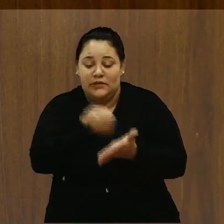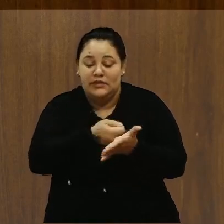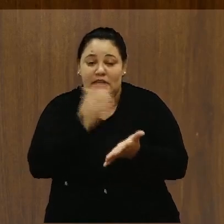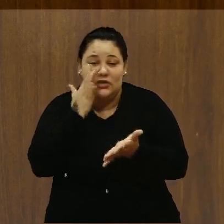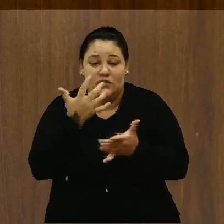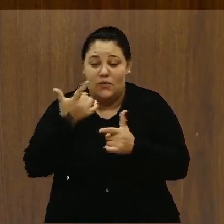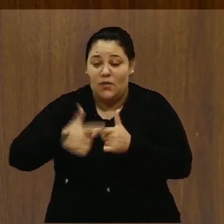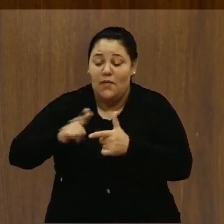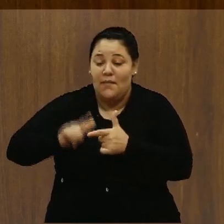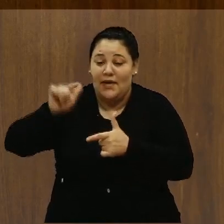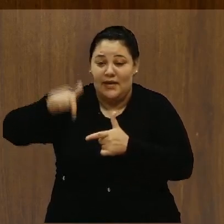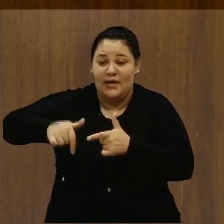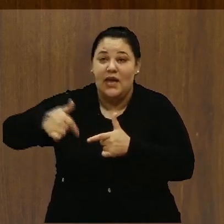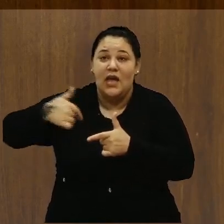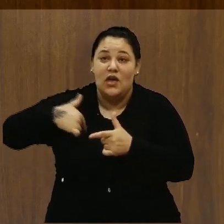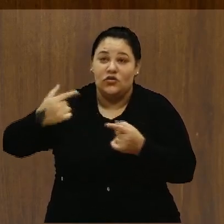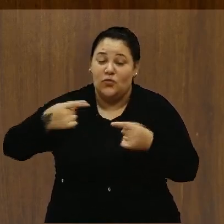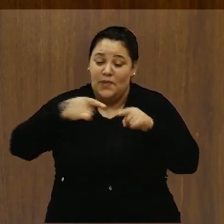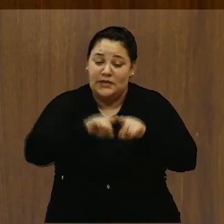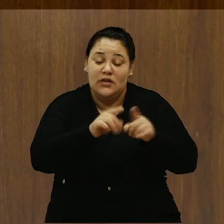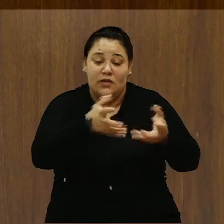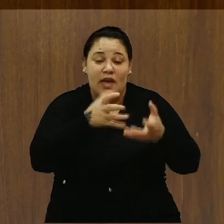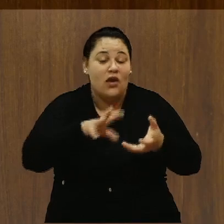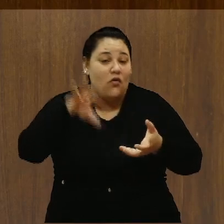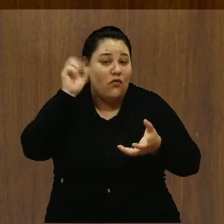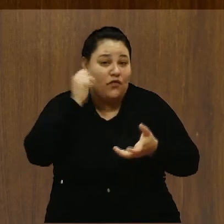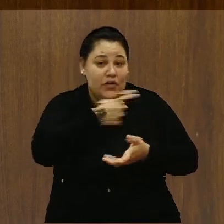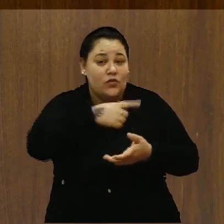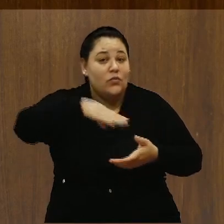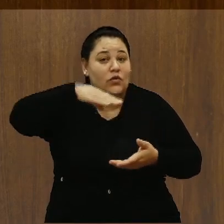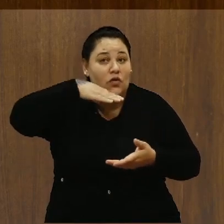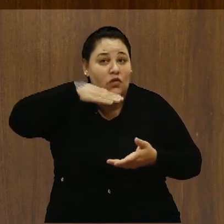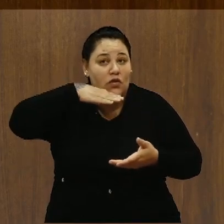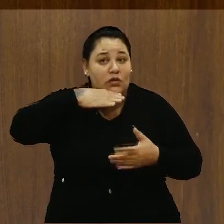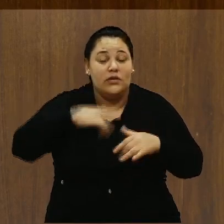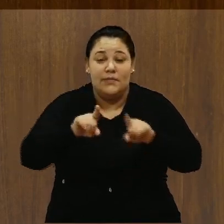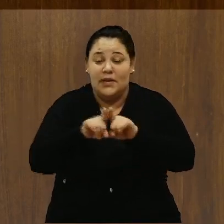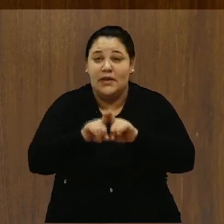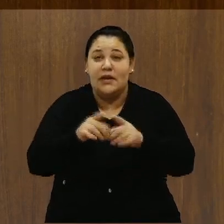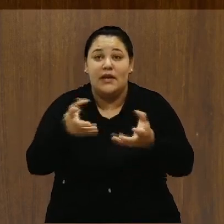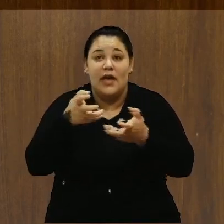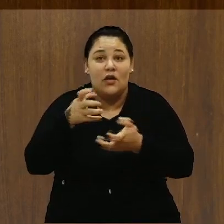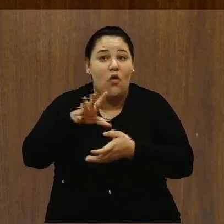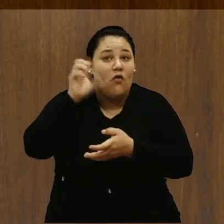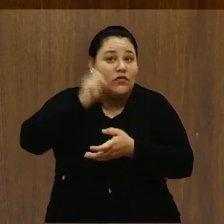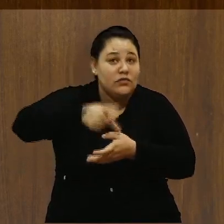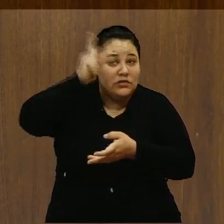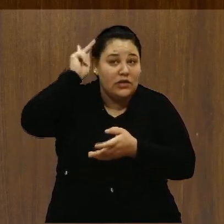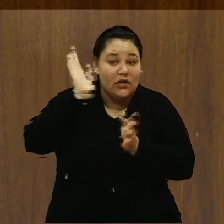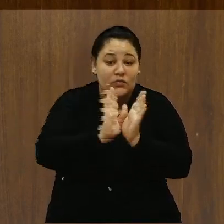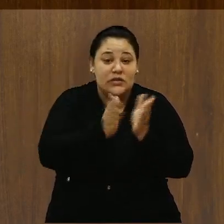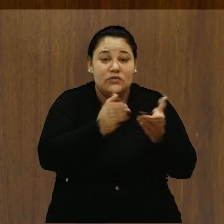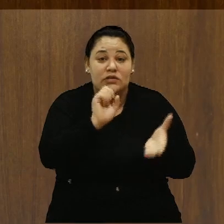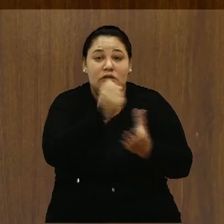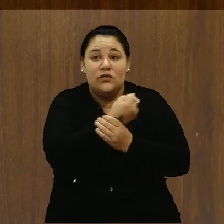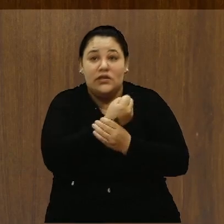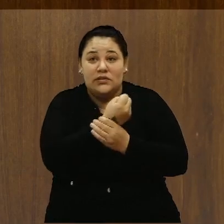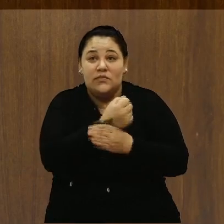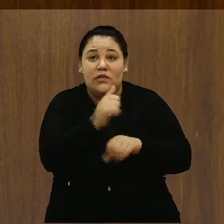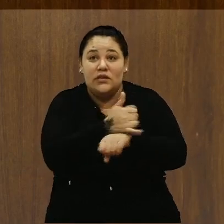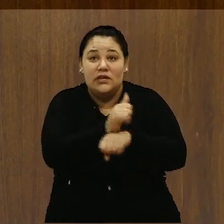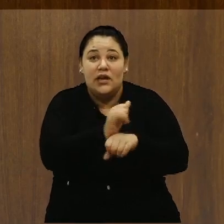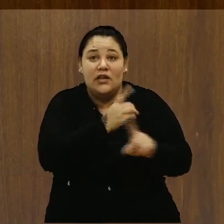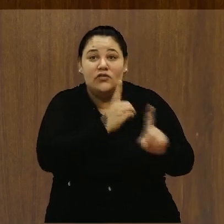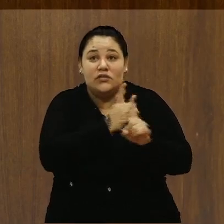problema daqui. Eu sou parceiro, quero ouvir do vereador Alexandre Bortoluz, quero ouvir do vereador Iago, quero ouvir da Comissão de Segurança Pública alguma saída, junto da